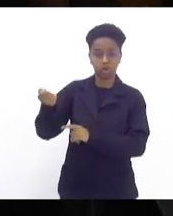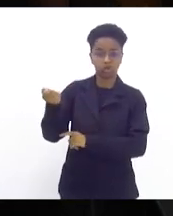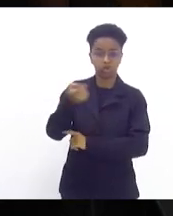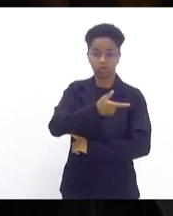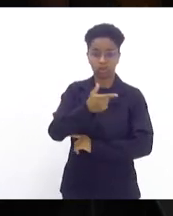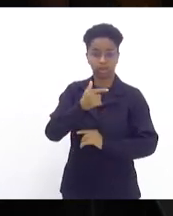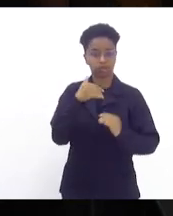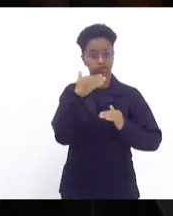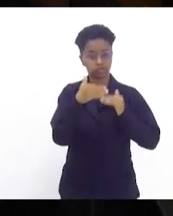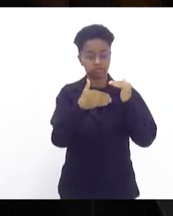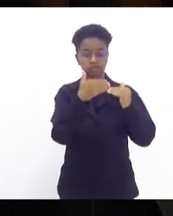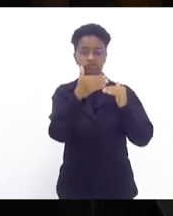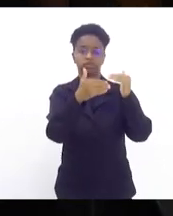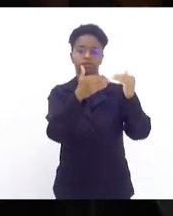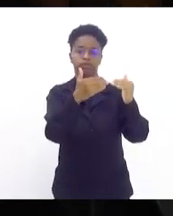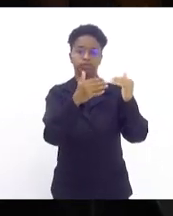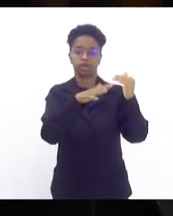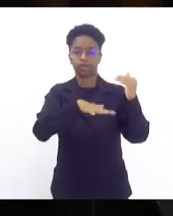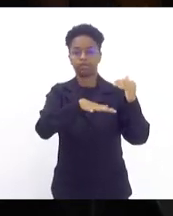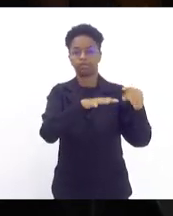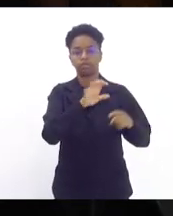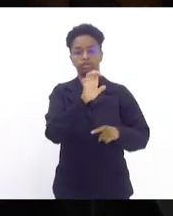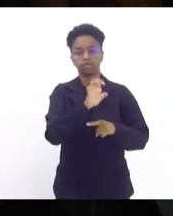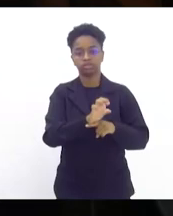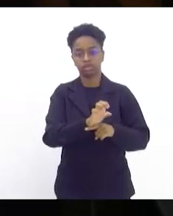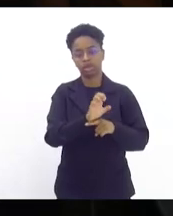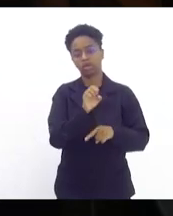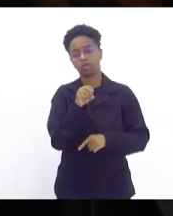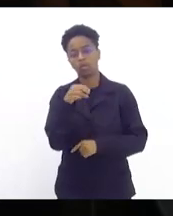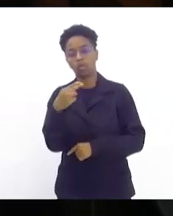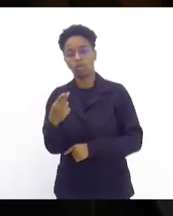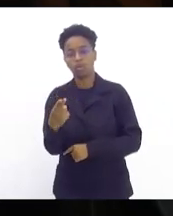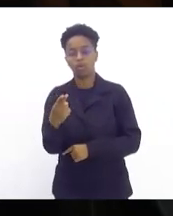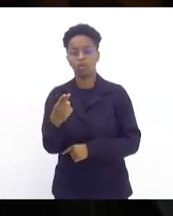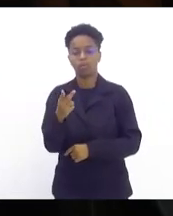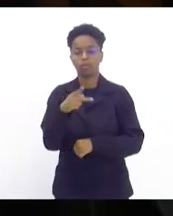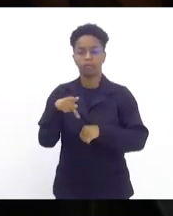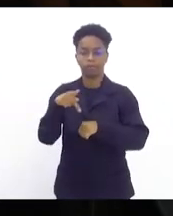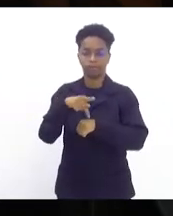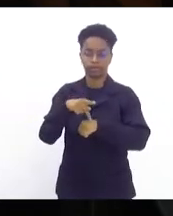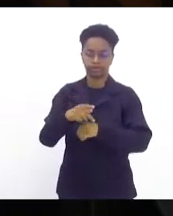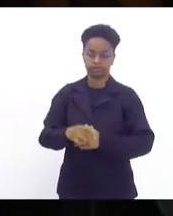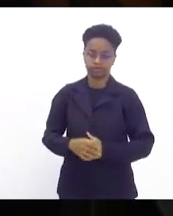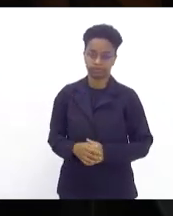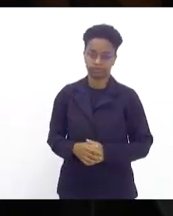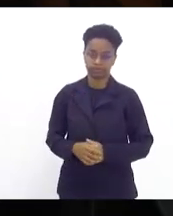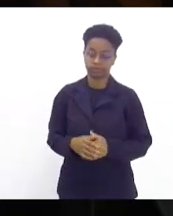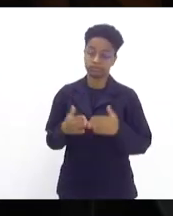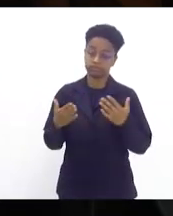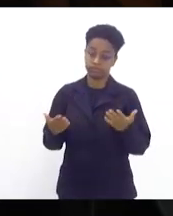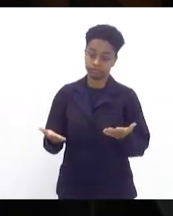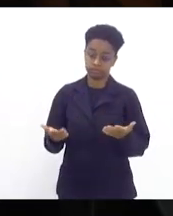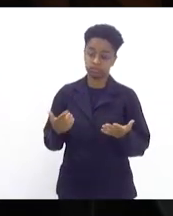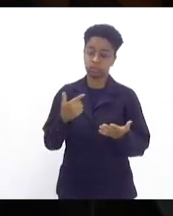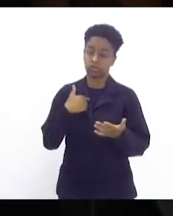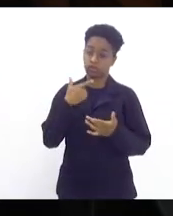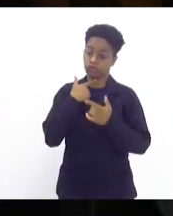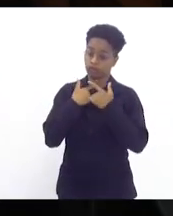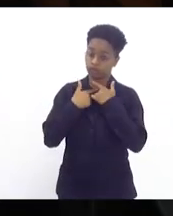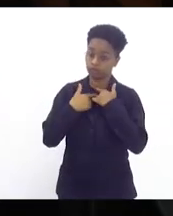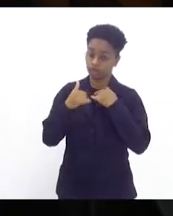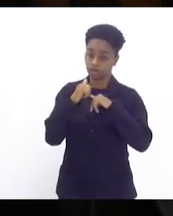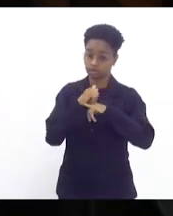potencial daquele estado ou daquele país não quis fazer essa